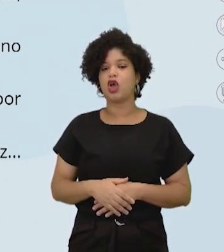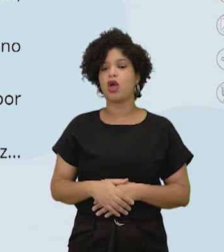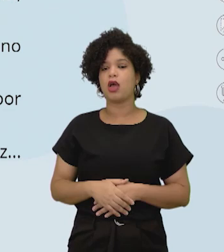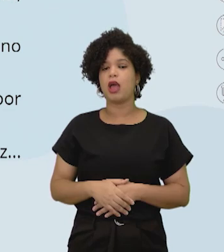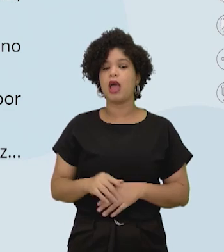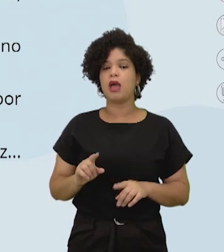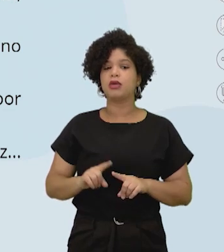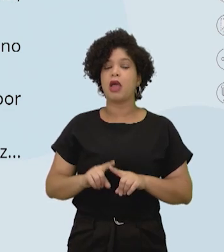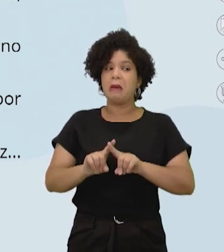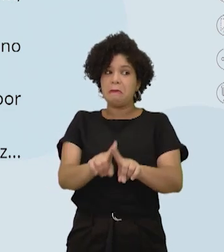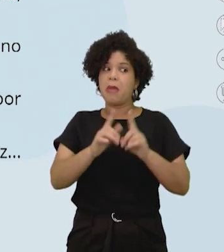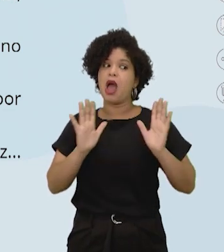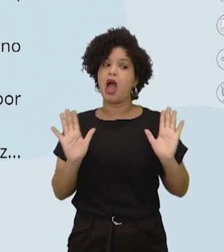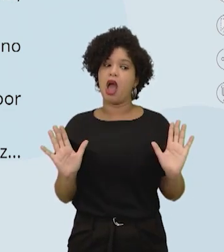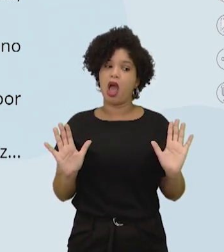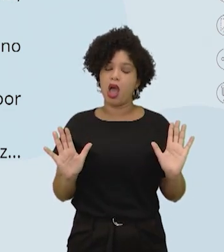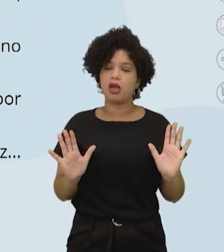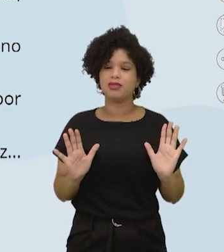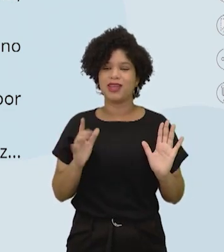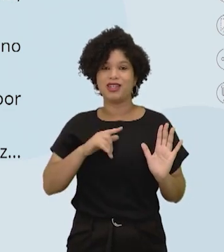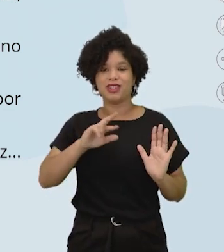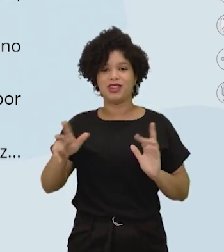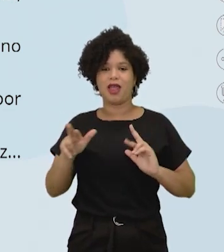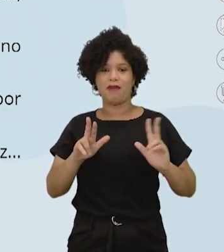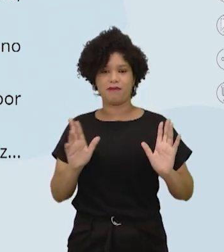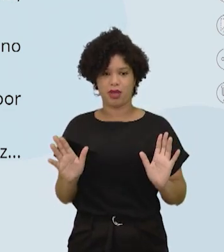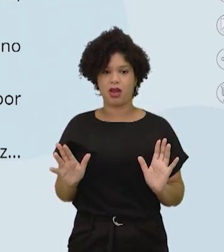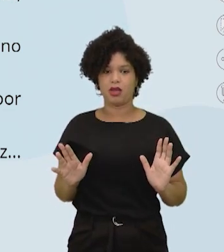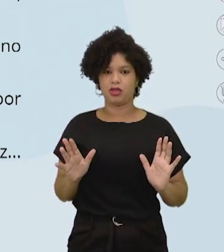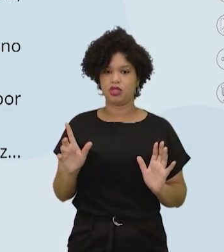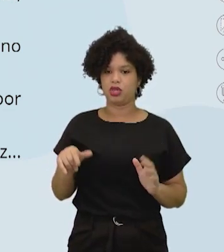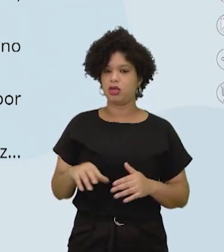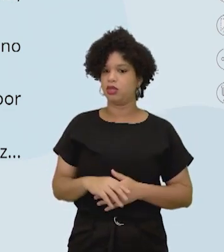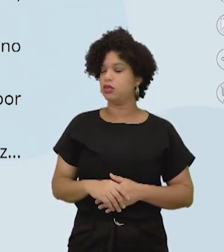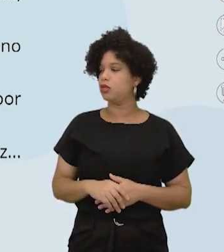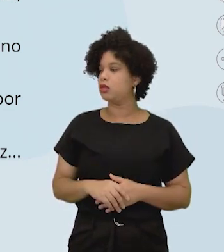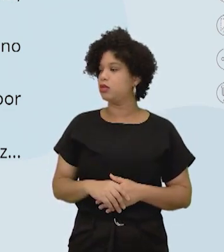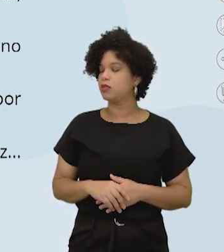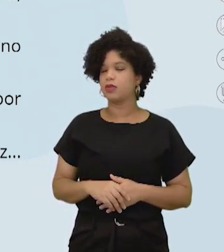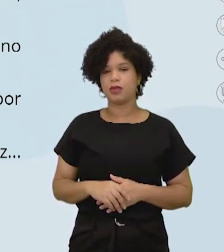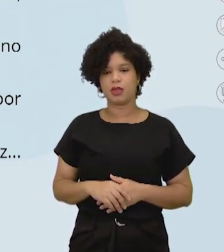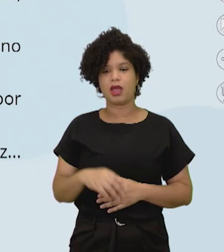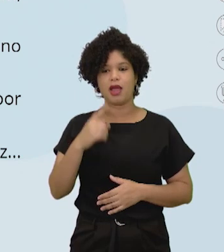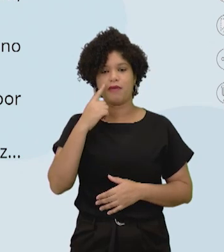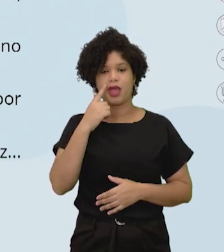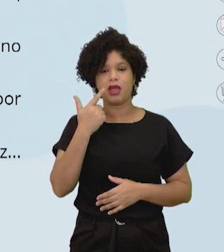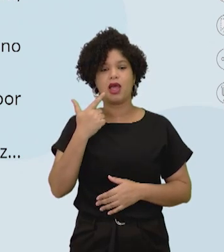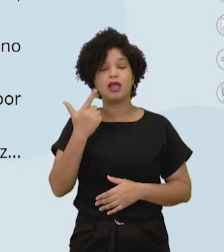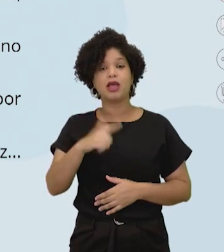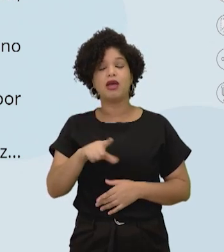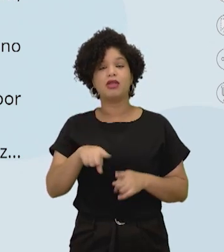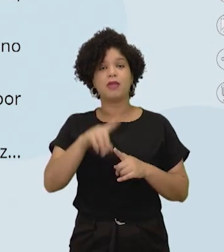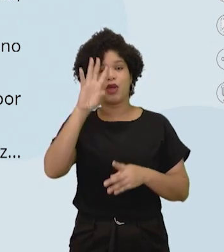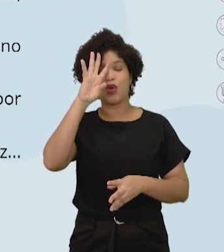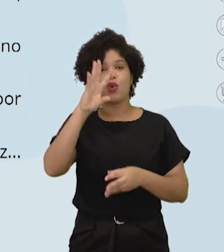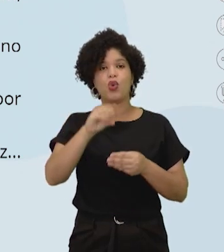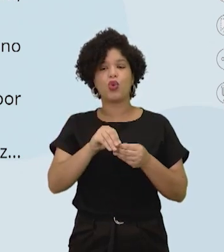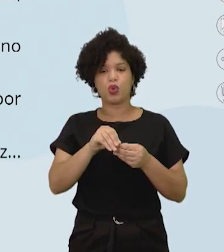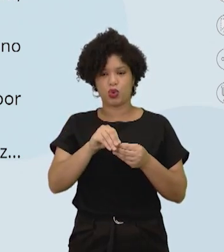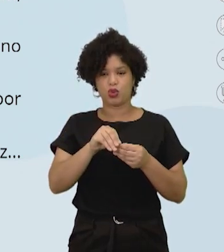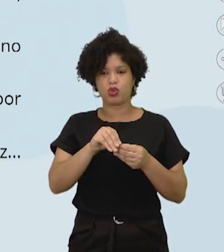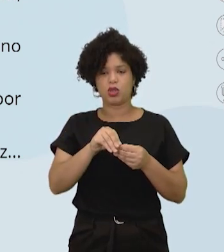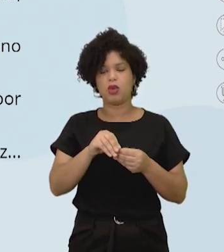todavia, contudo, no entanto, entretanto, não obstante e algumas outras que vai aparecer. Conjunções conclusivas, que dão ideia de